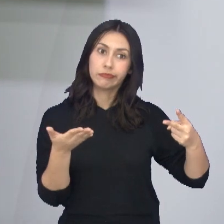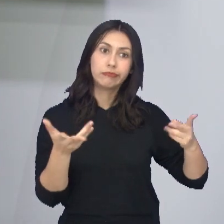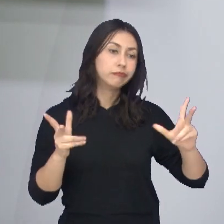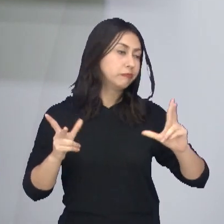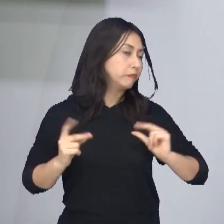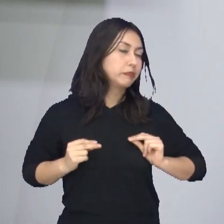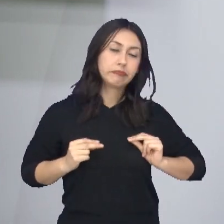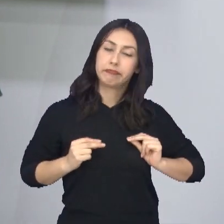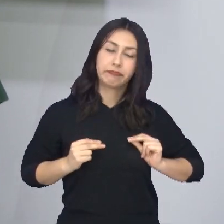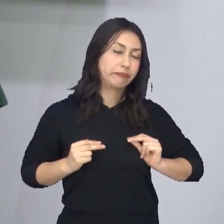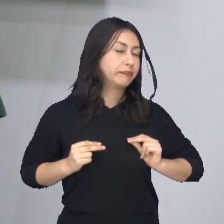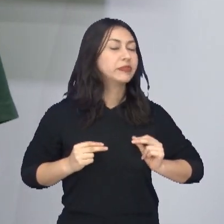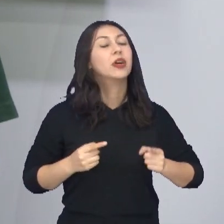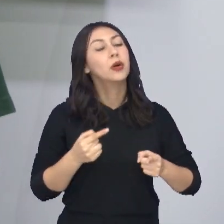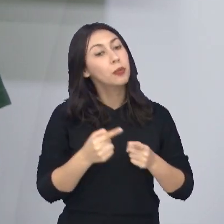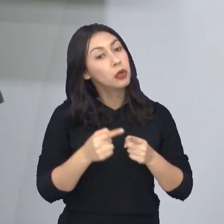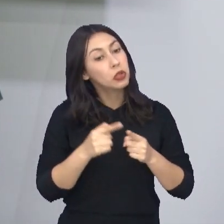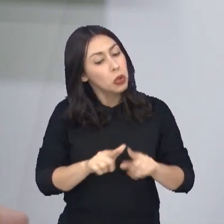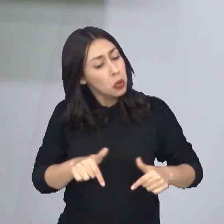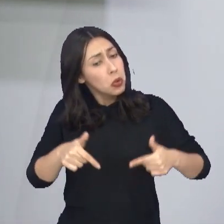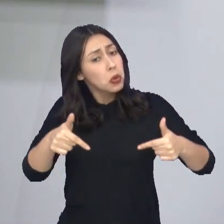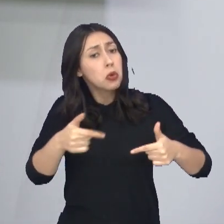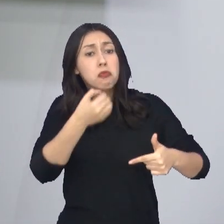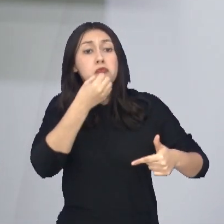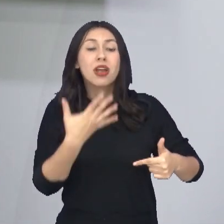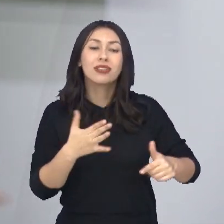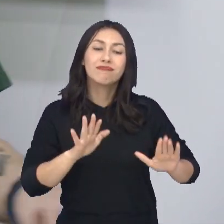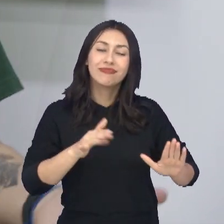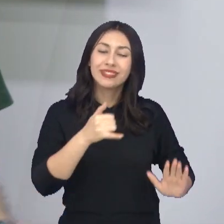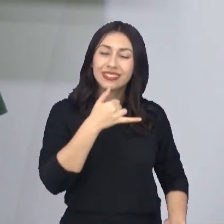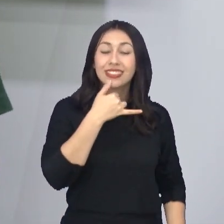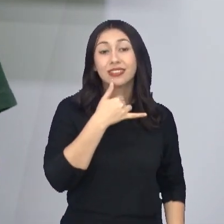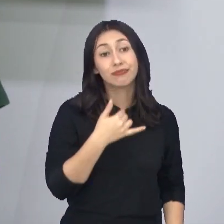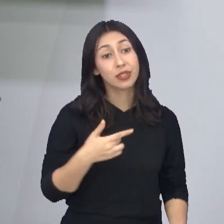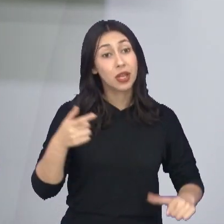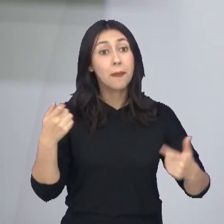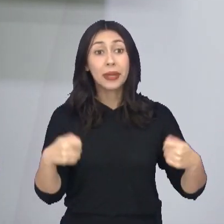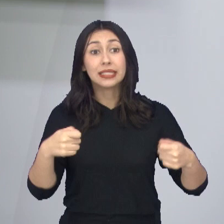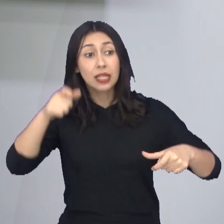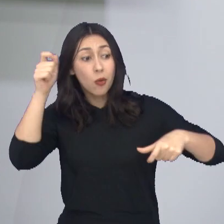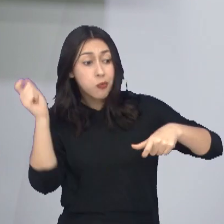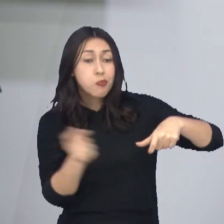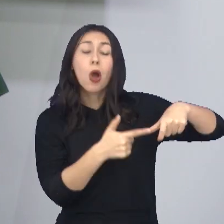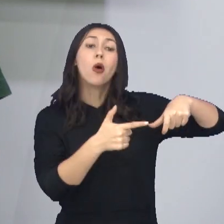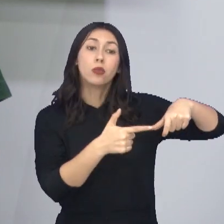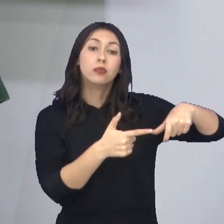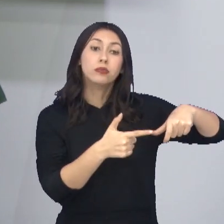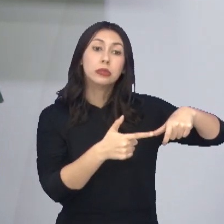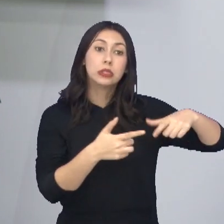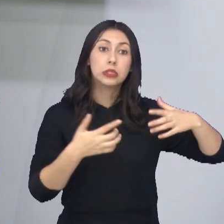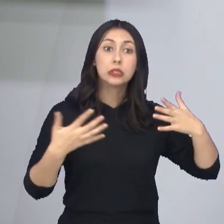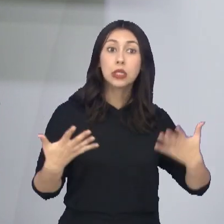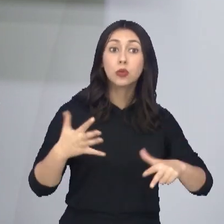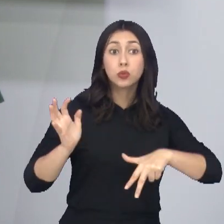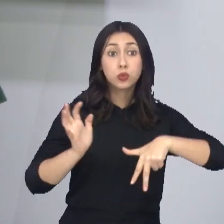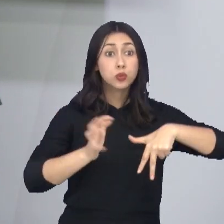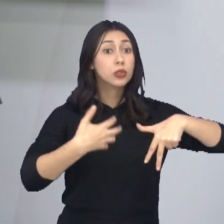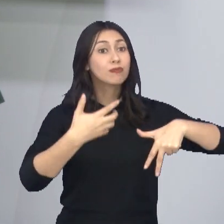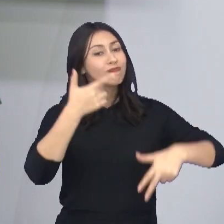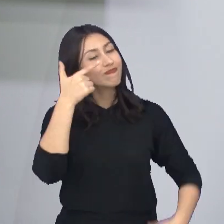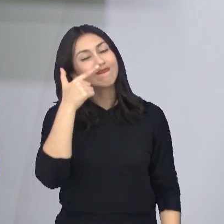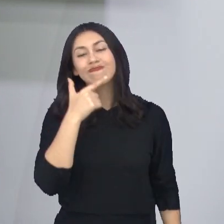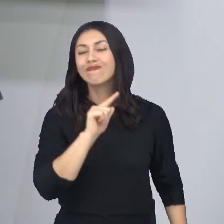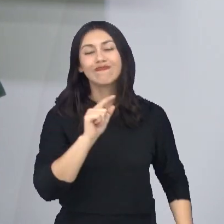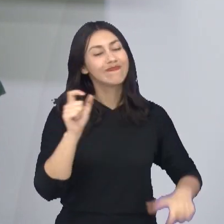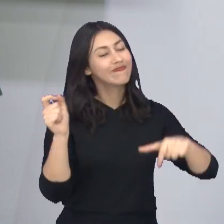perdido nenhum dos dois jogos, né, pelo que apresentou, mas infelizmente o futebol é bola na rede. Então o Joséense não conseguiu